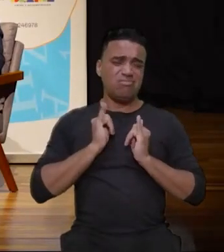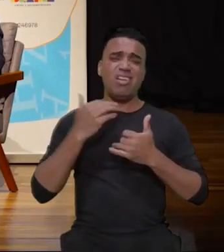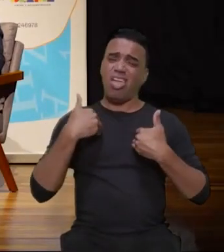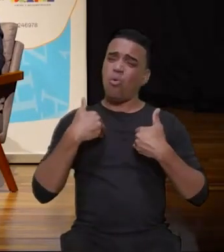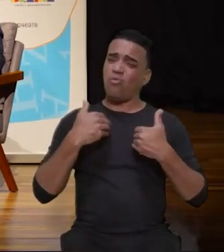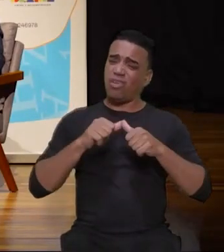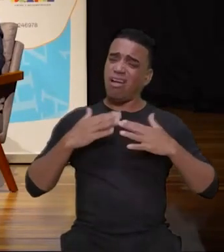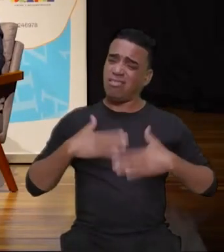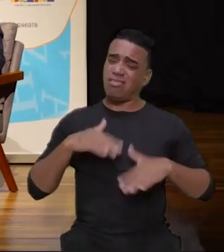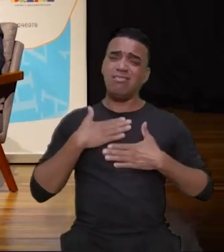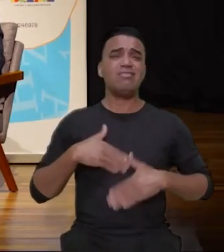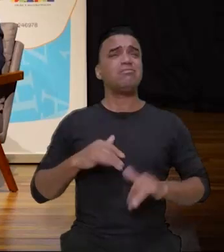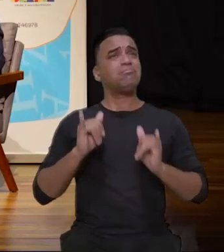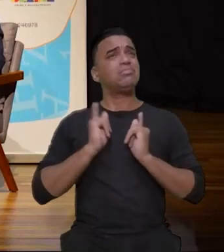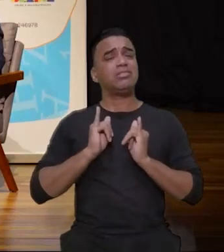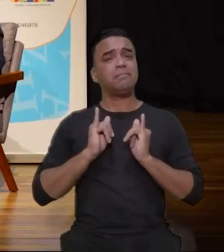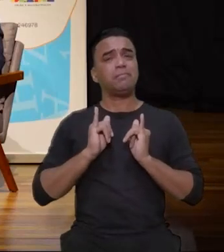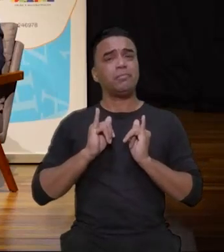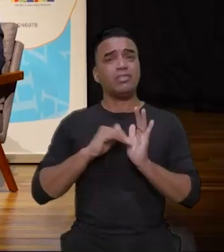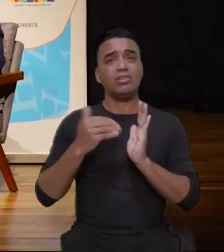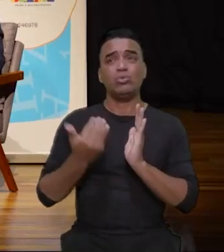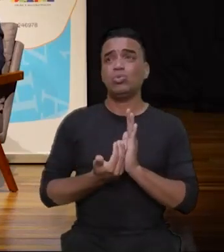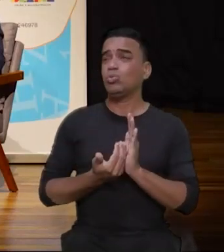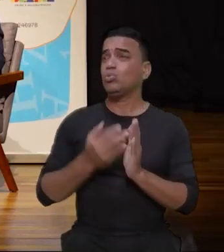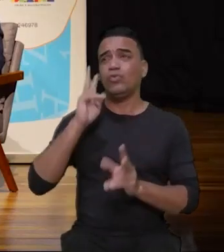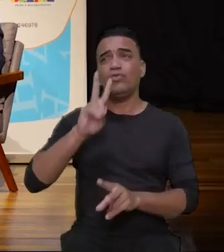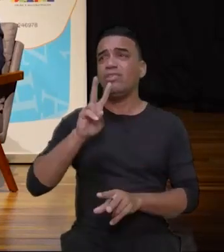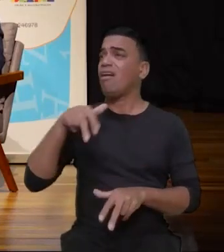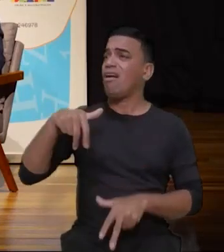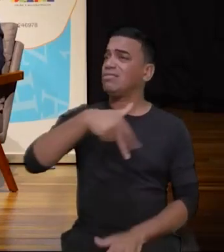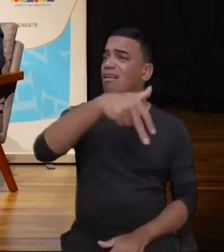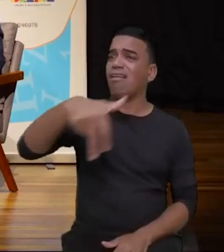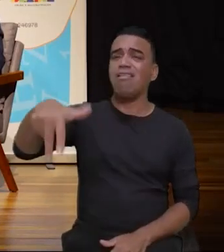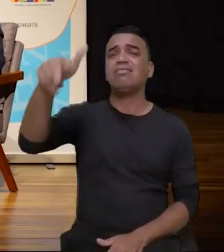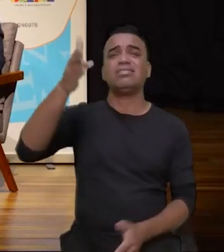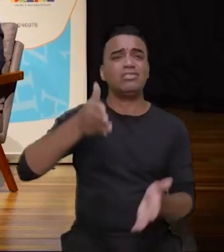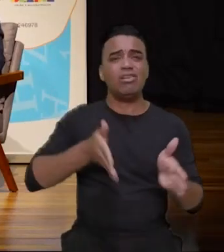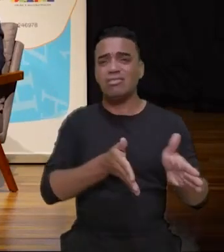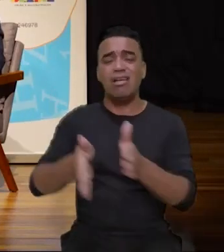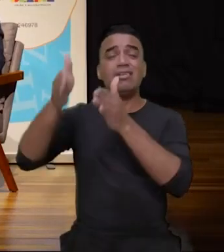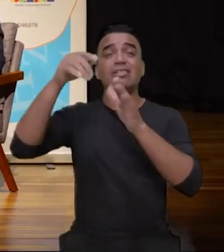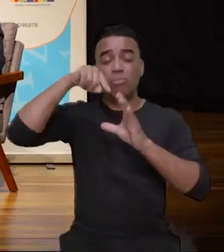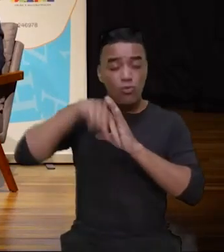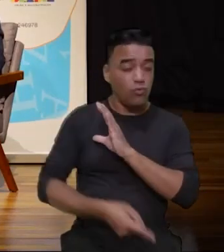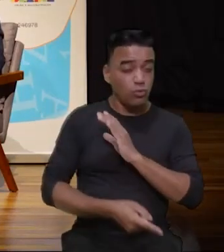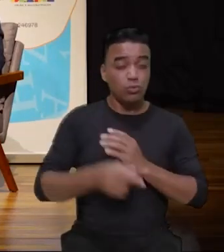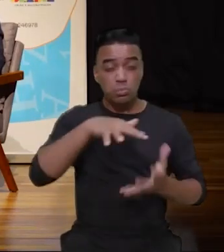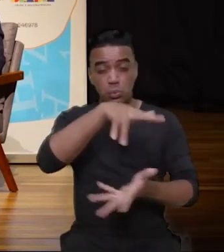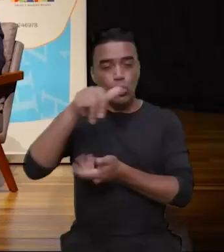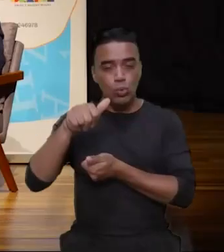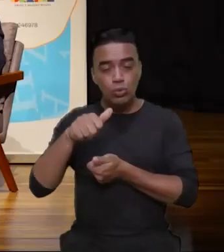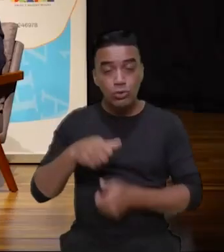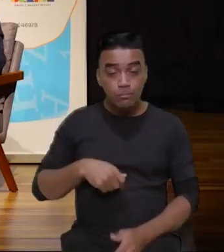quieta, na aparente inércia, nem tudo, viandante, anda estradas, a mundos submersos que só o silêncio